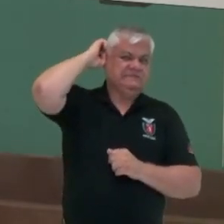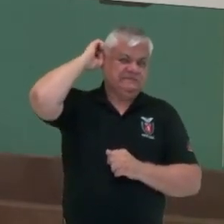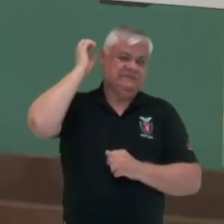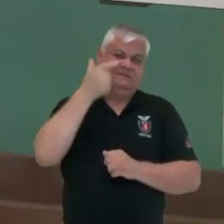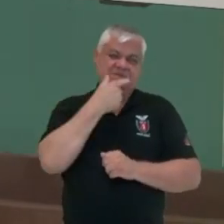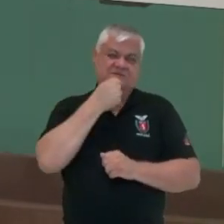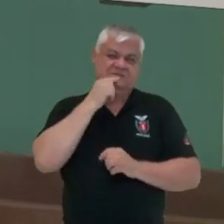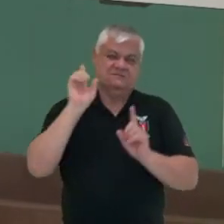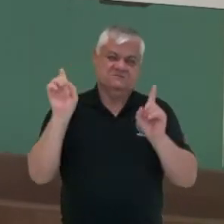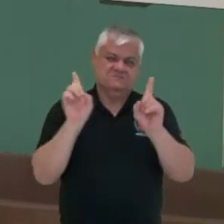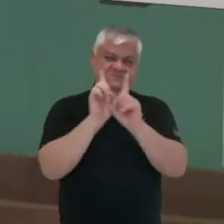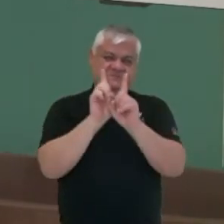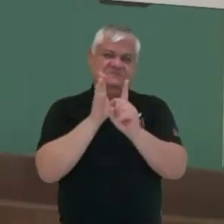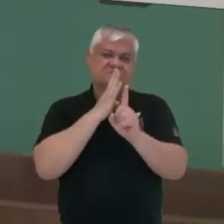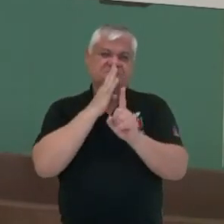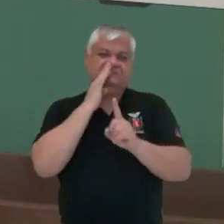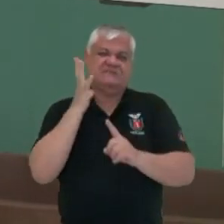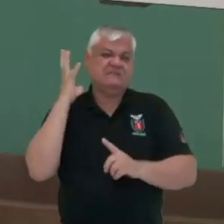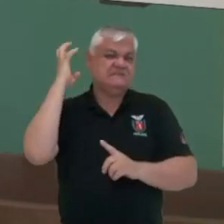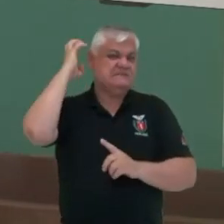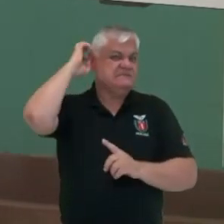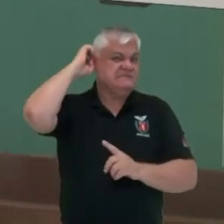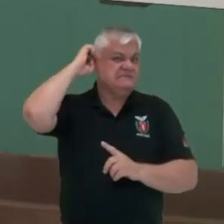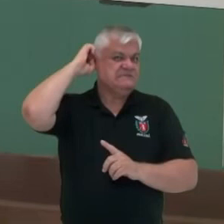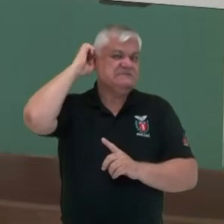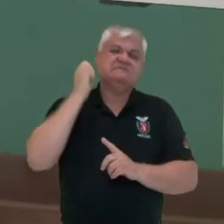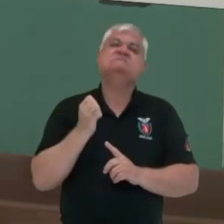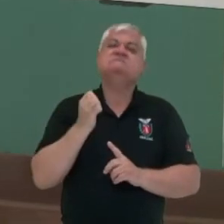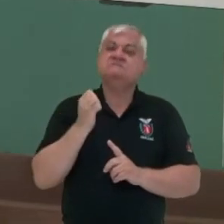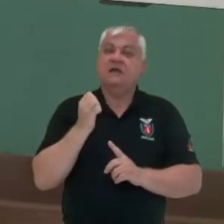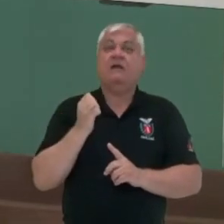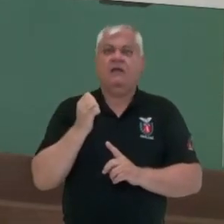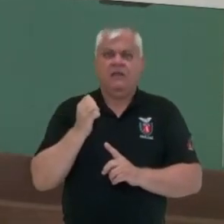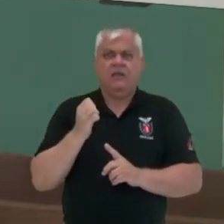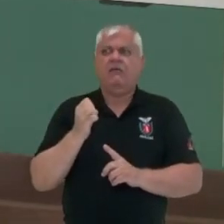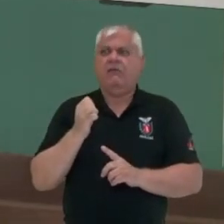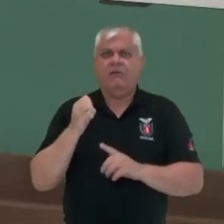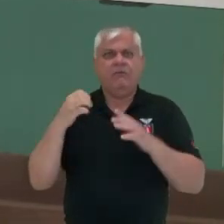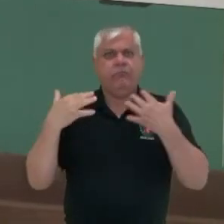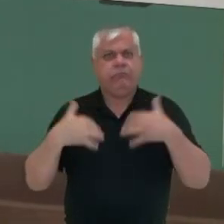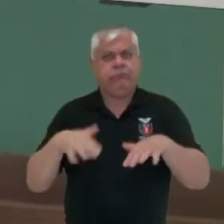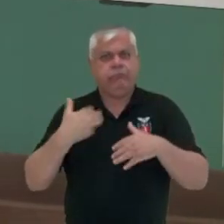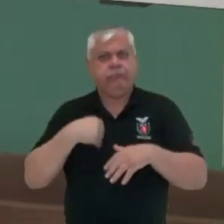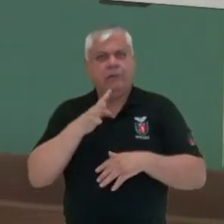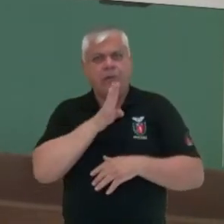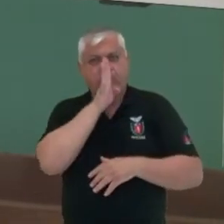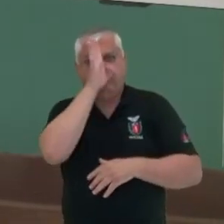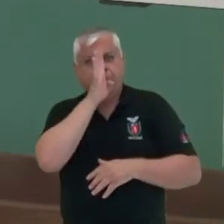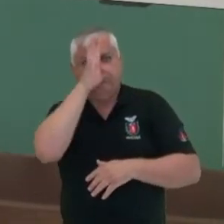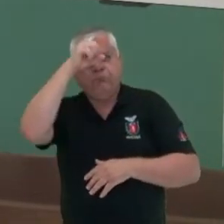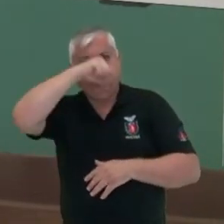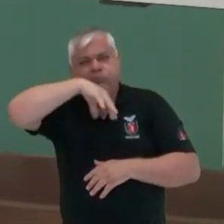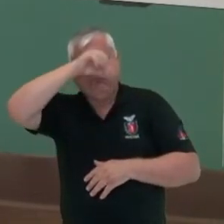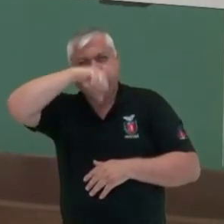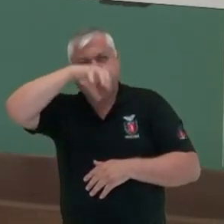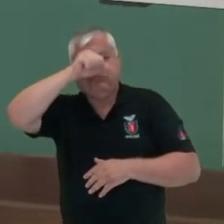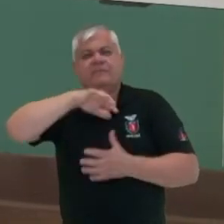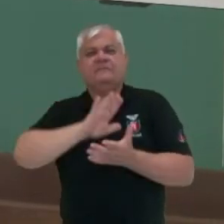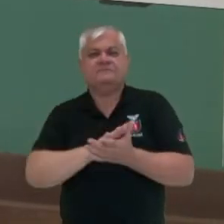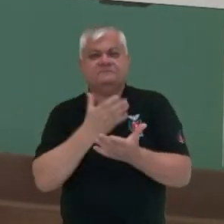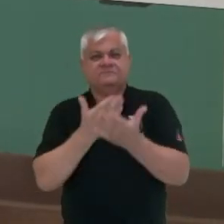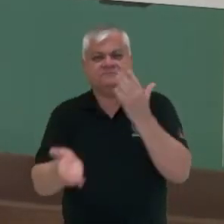assistiam boxe, que conhecem o boxe, ele mordeu a orelha do adversário, tirou um pedacinho da orelha, e aí com isso, né, ele perdeu a luta, e